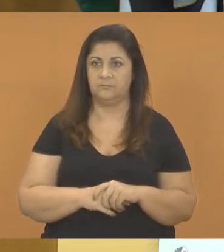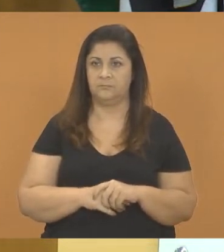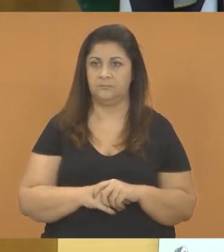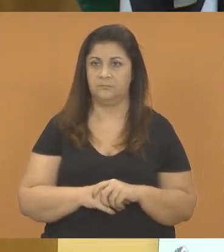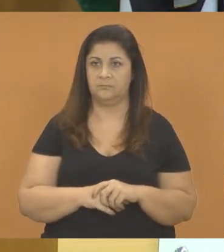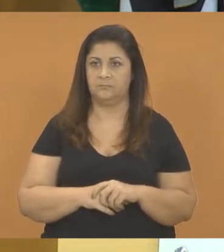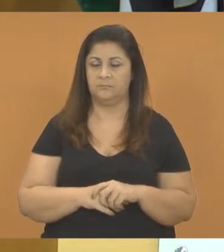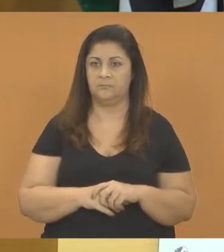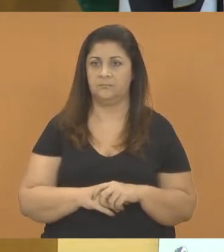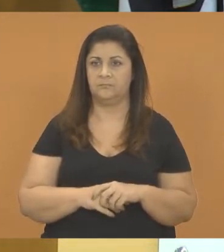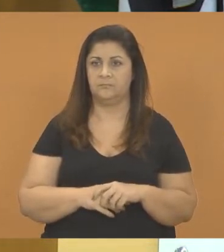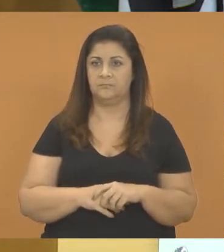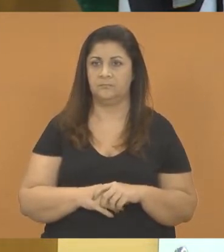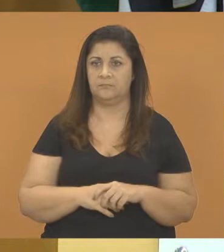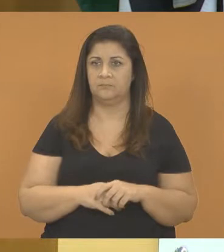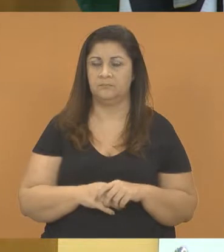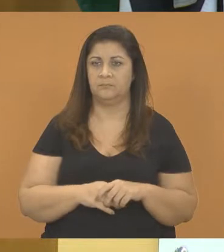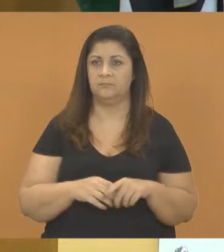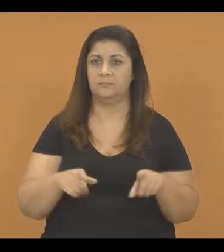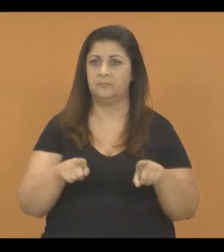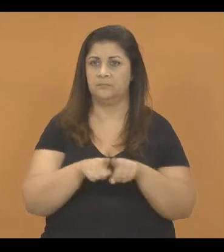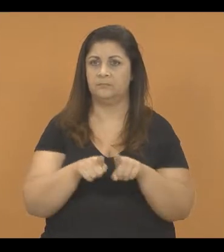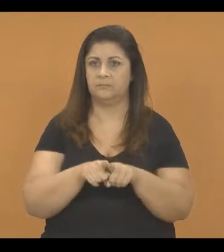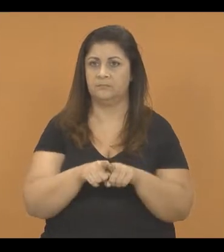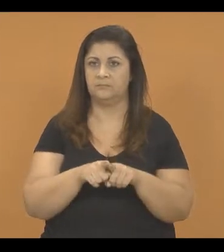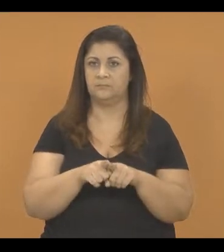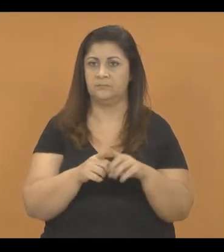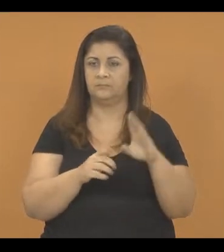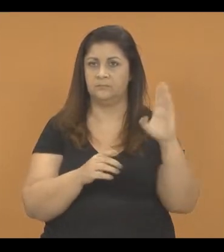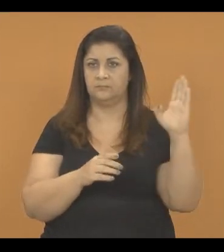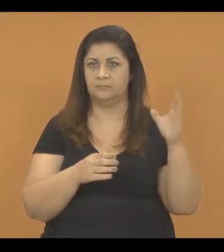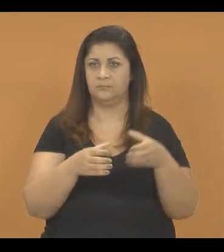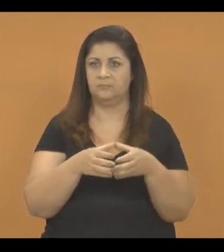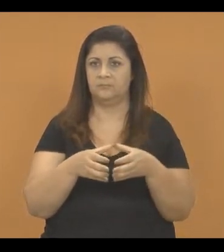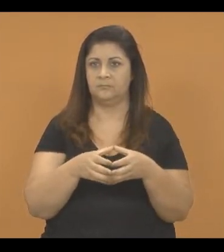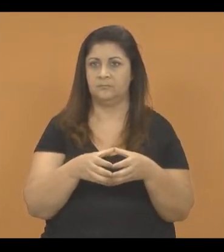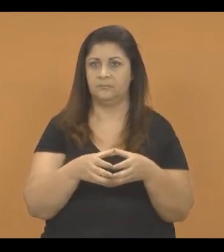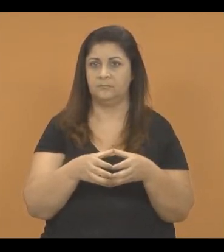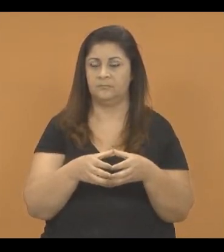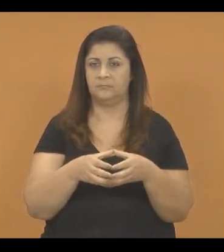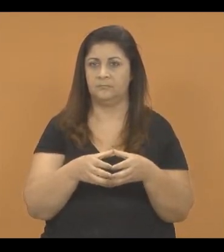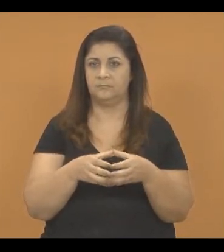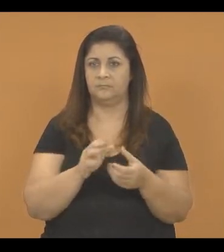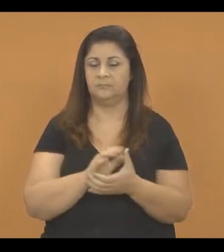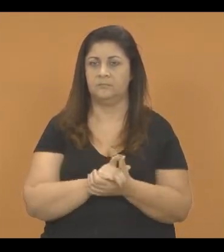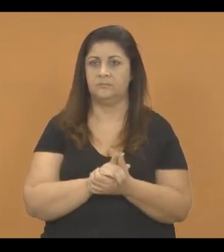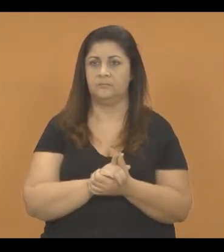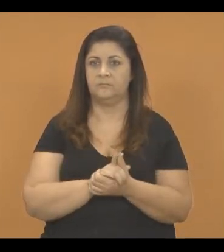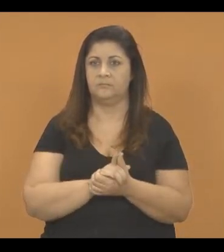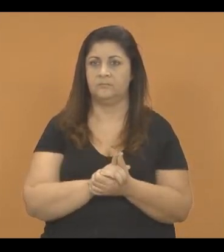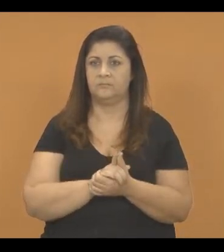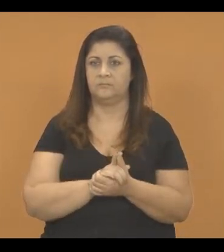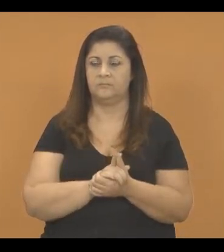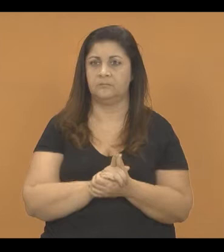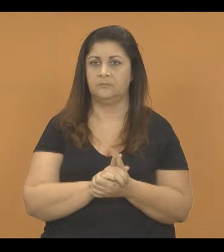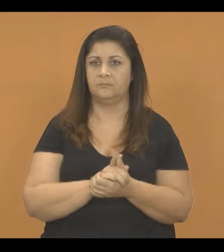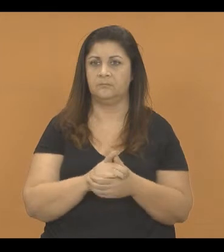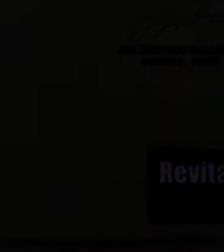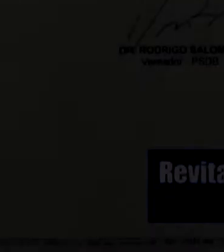no bairro é tese é do terras de são joão ali fizemos a indicação 3122